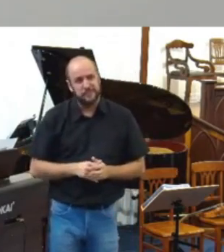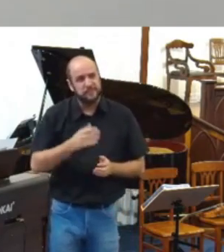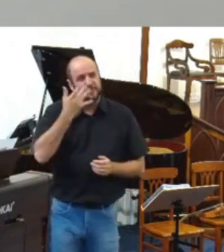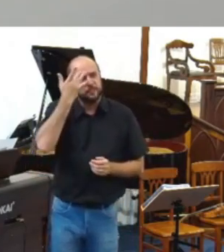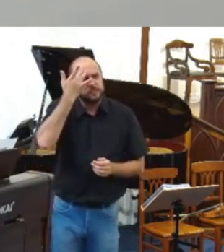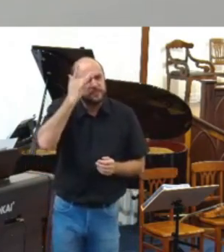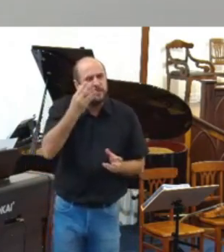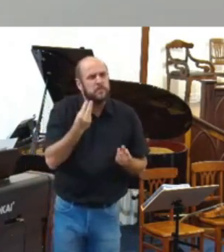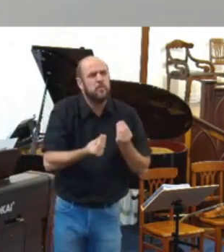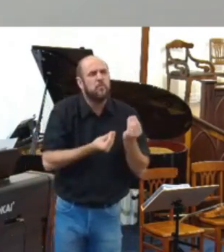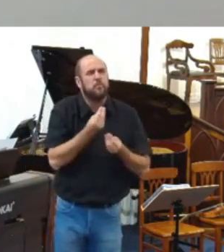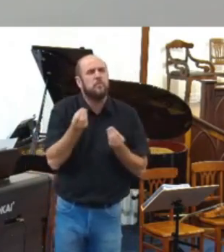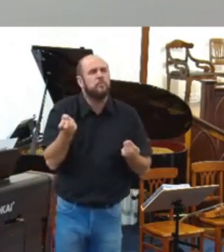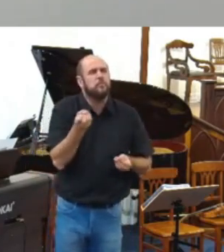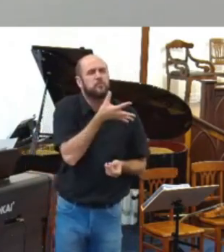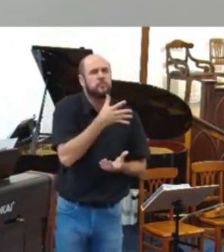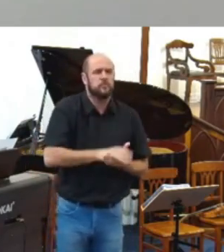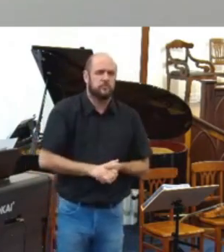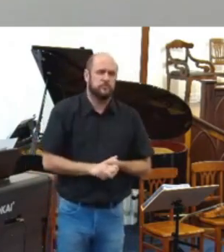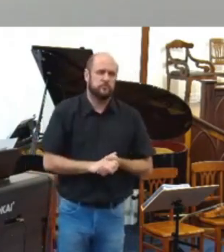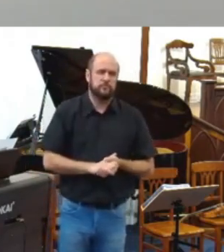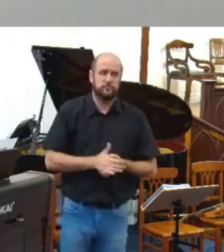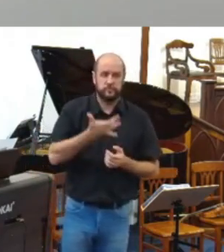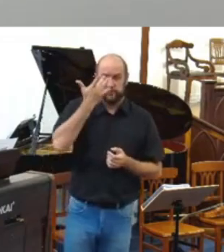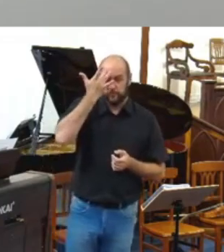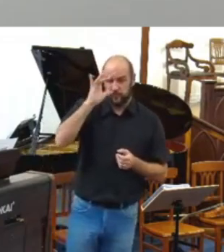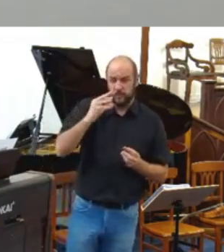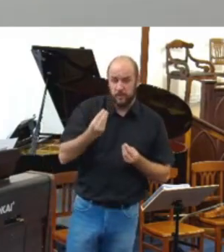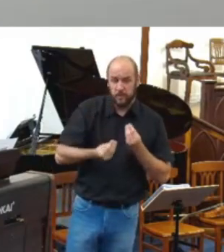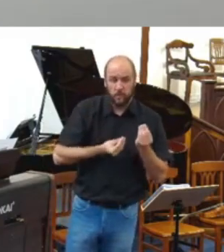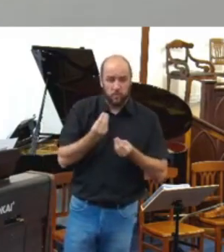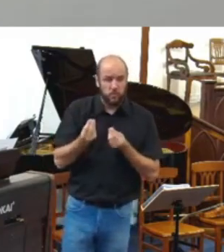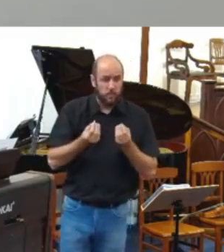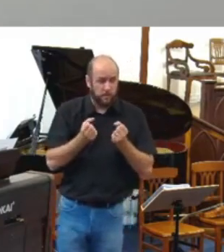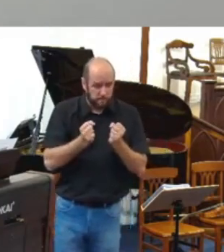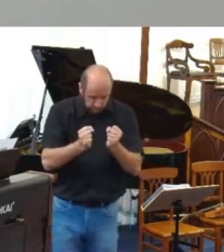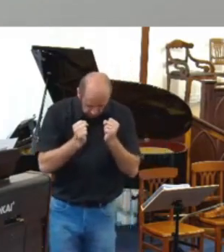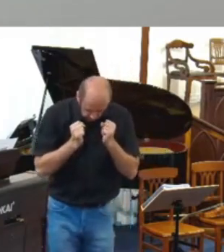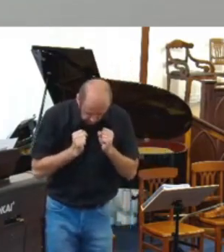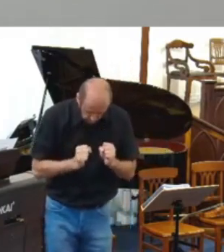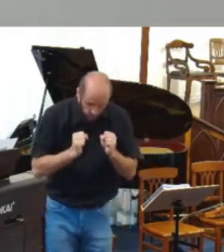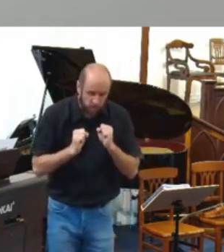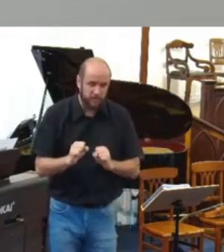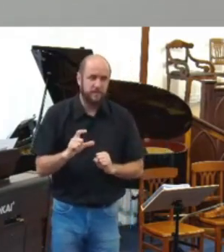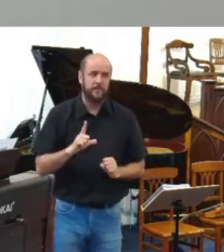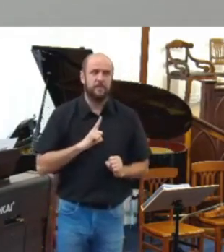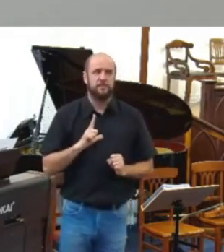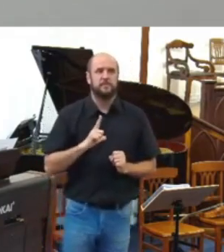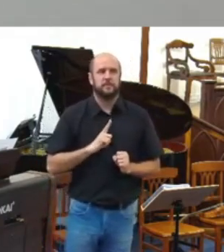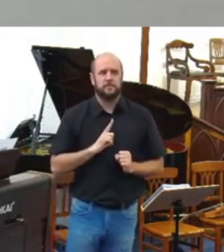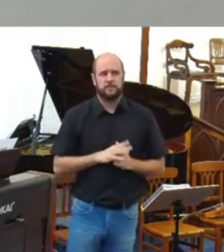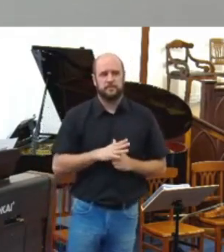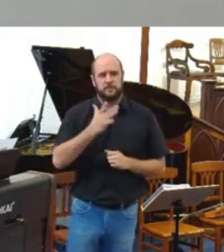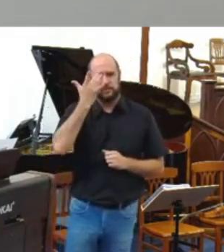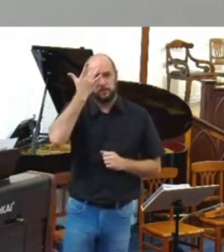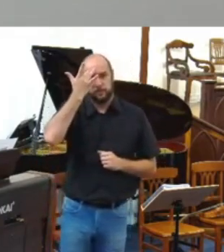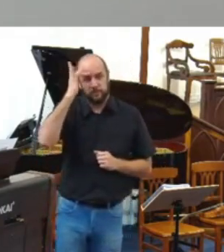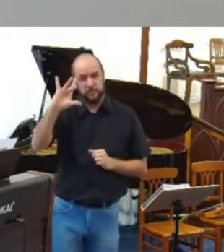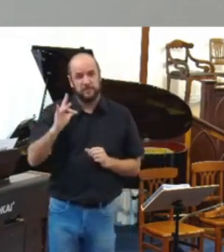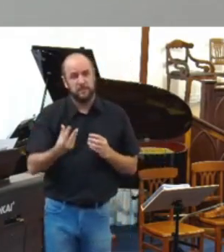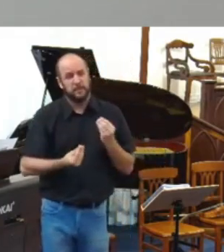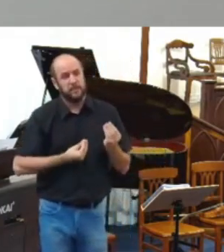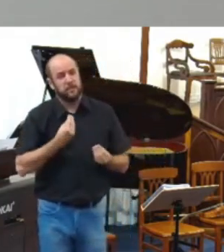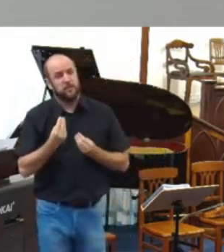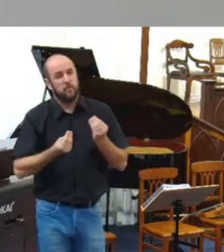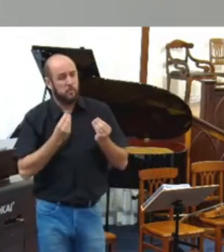quão novo eles são. Não têm ideia do quanto poder eles têm. Não têm ideia do